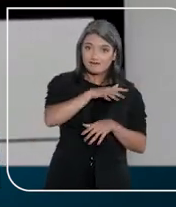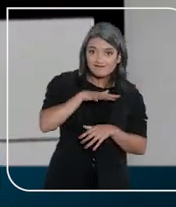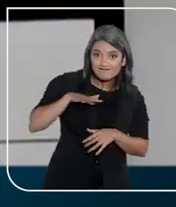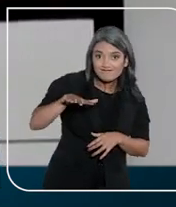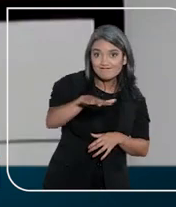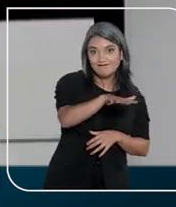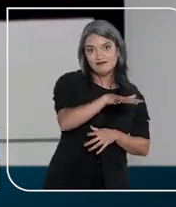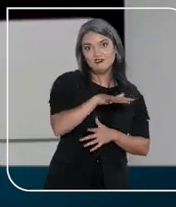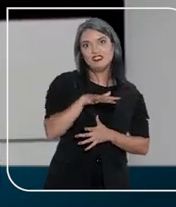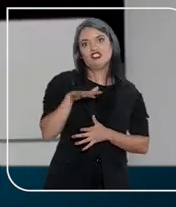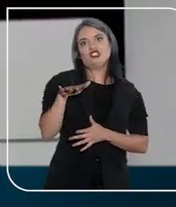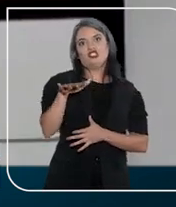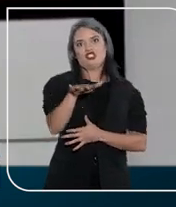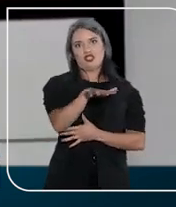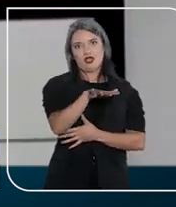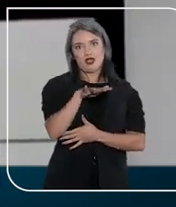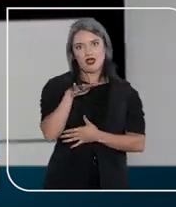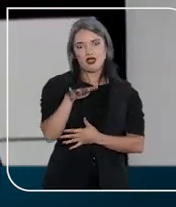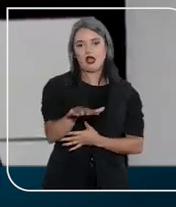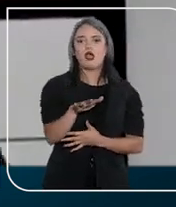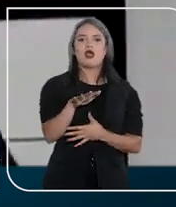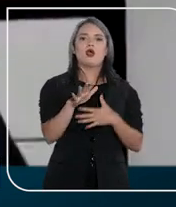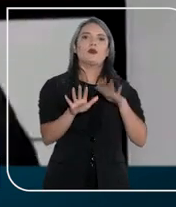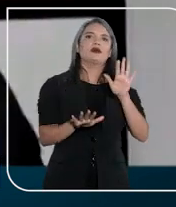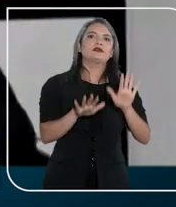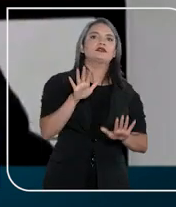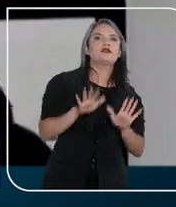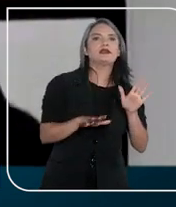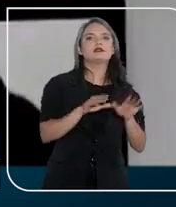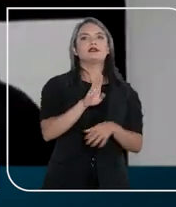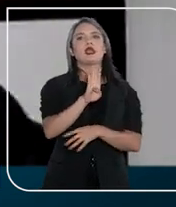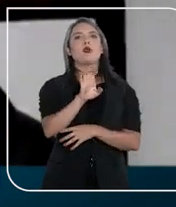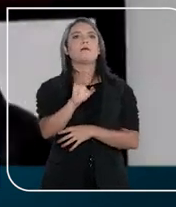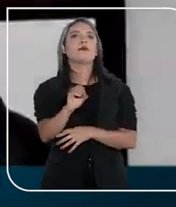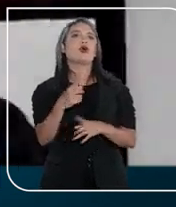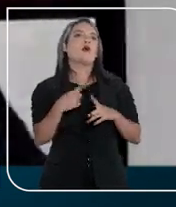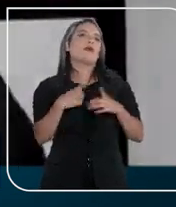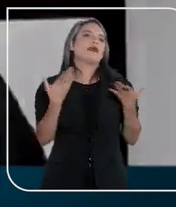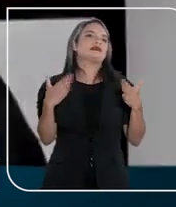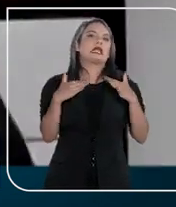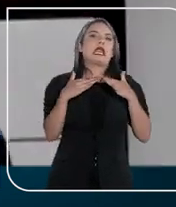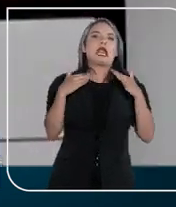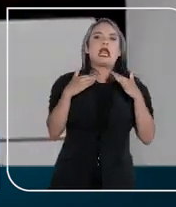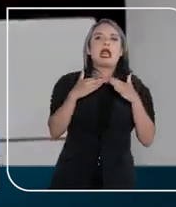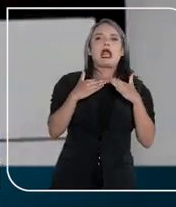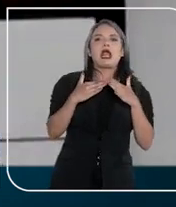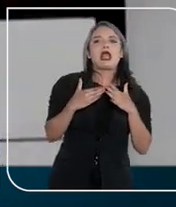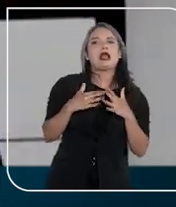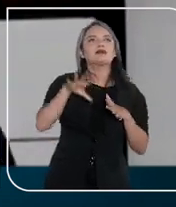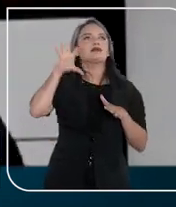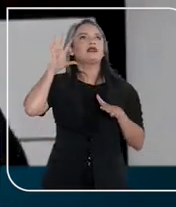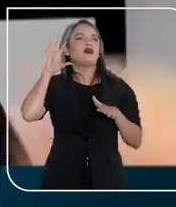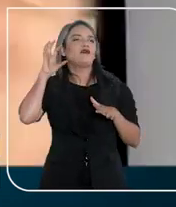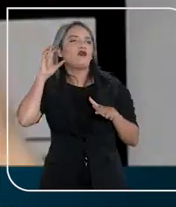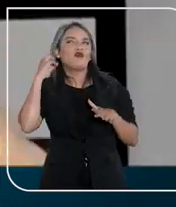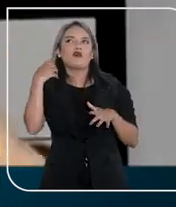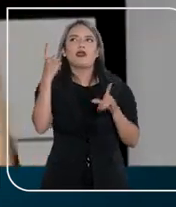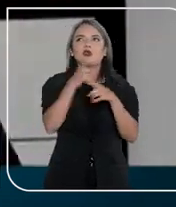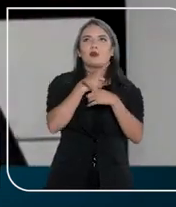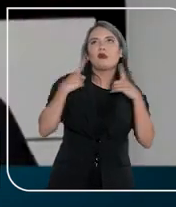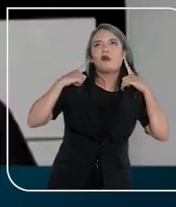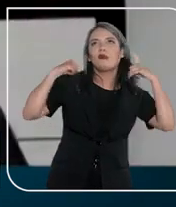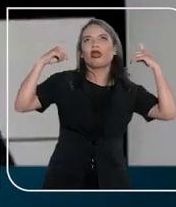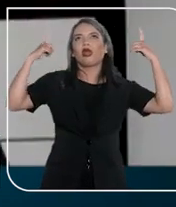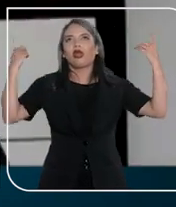jurisprudência. Agora, casos em que o indivíduo teve um boletim de ocorrência por som alto, praticou uma contravenção, não é razoável que